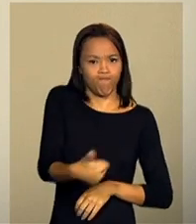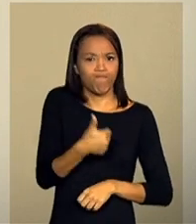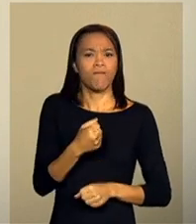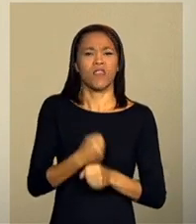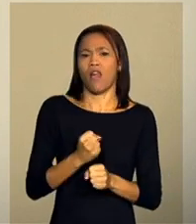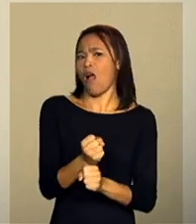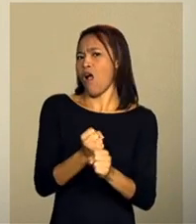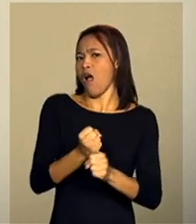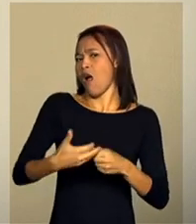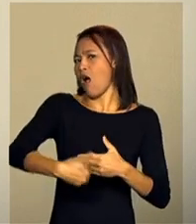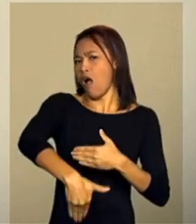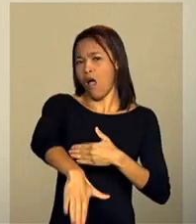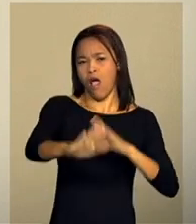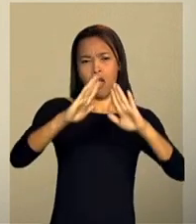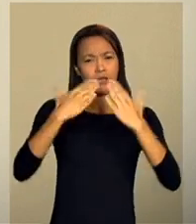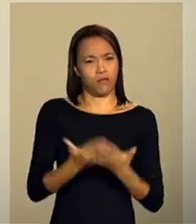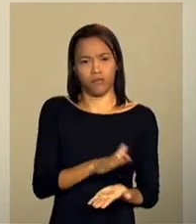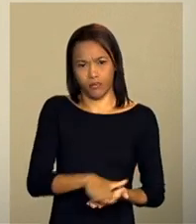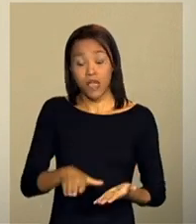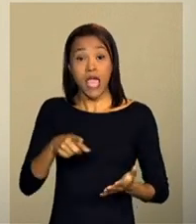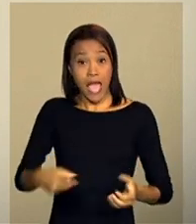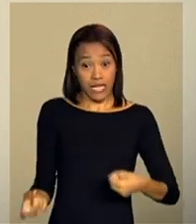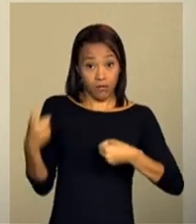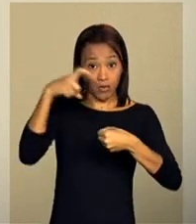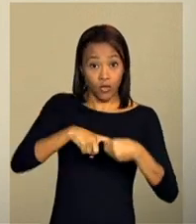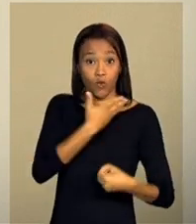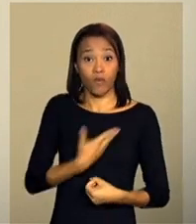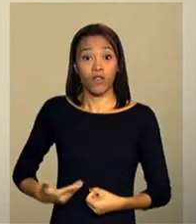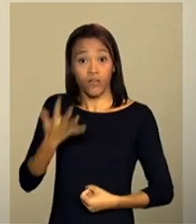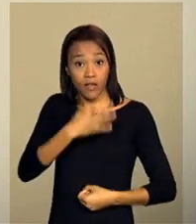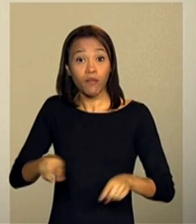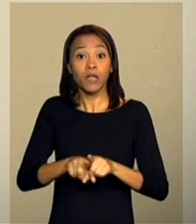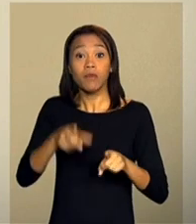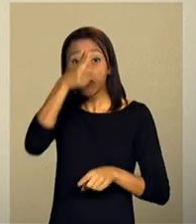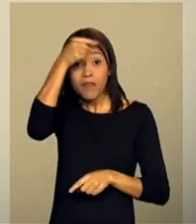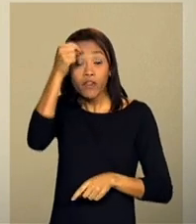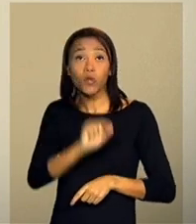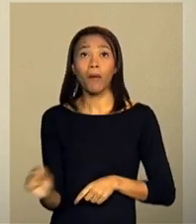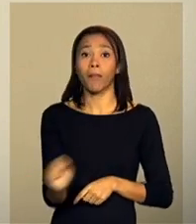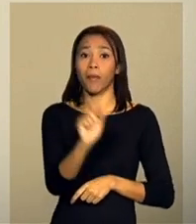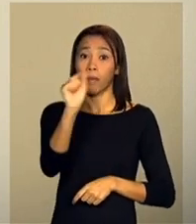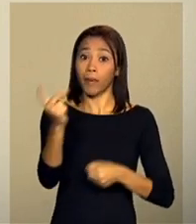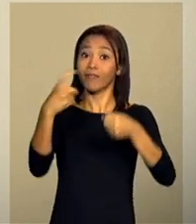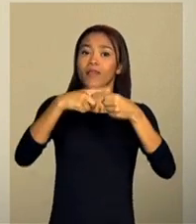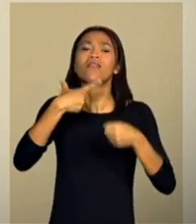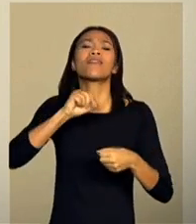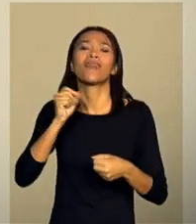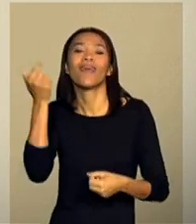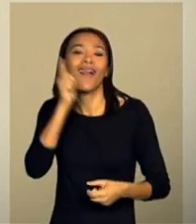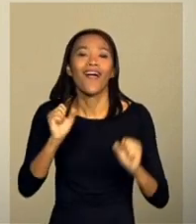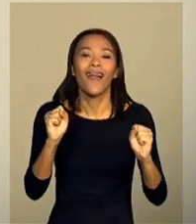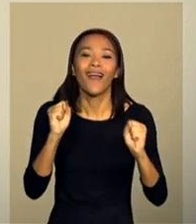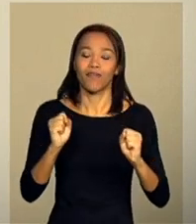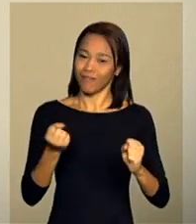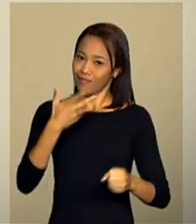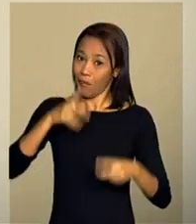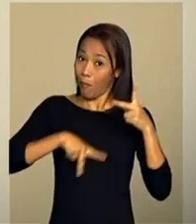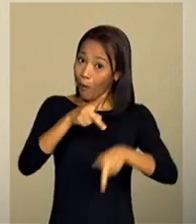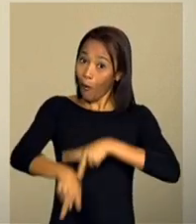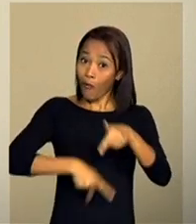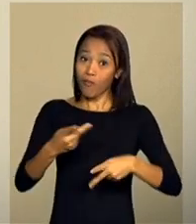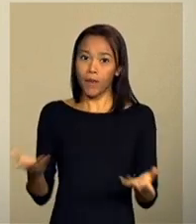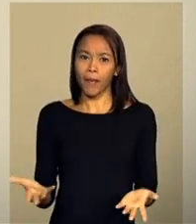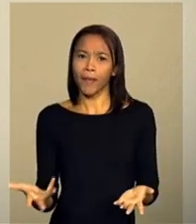dure muitos anos com essa parceria entre o governo federal e as prefeituras quem ganha é o povo Luciano porque a gente acelera a